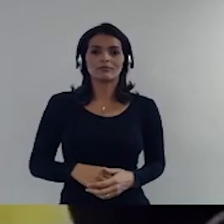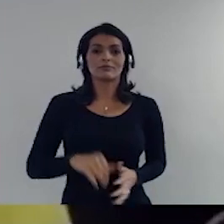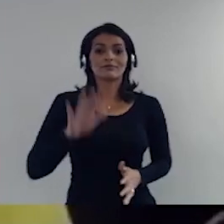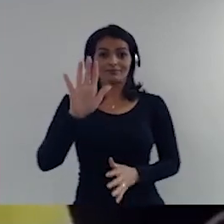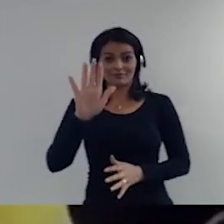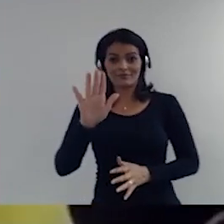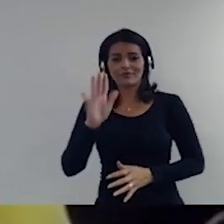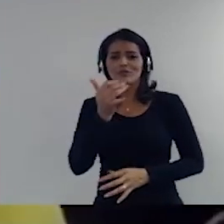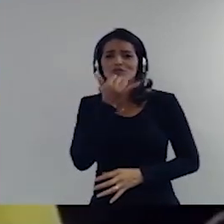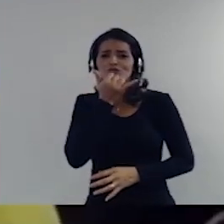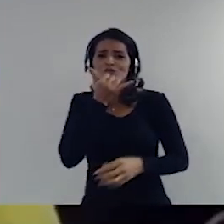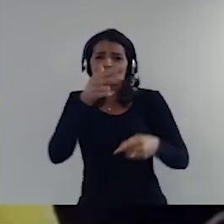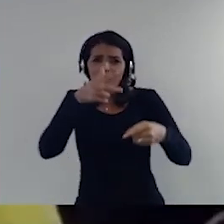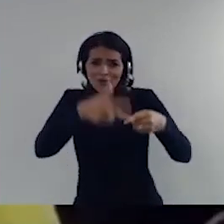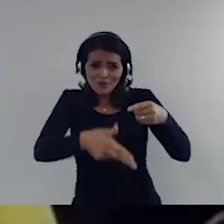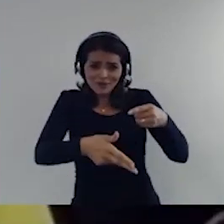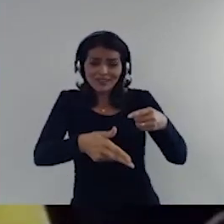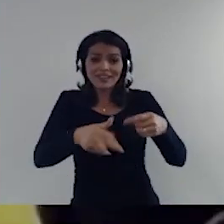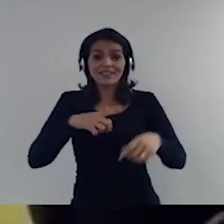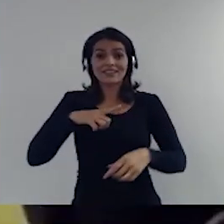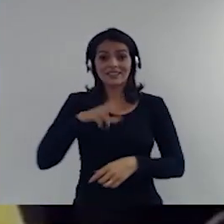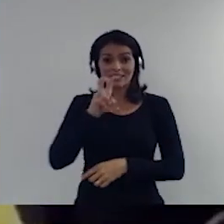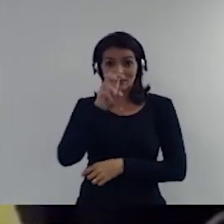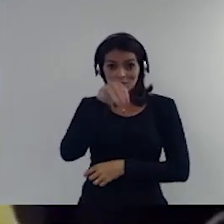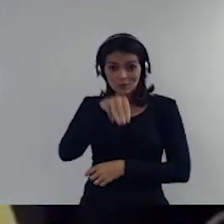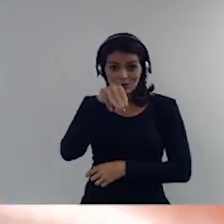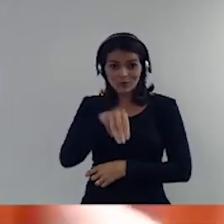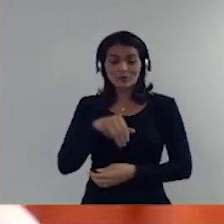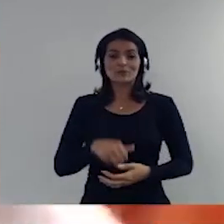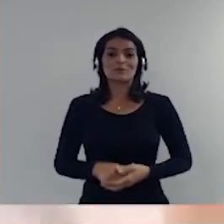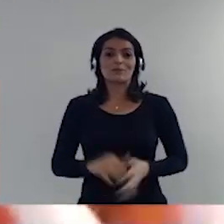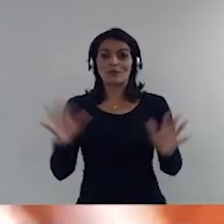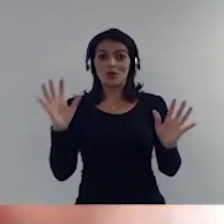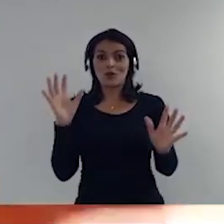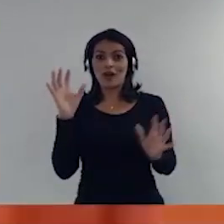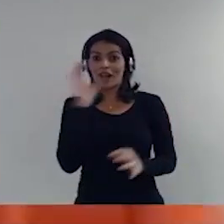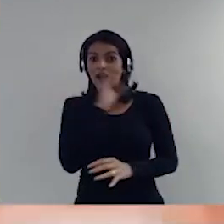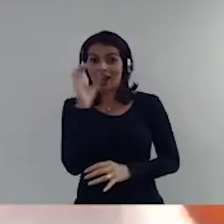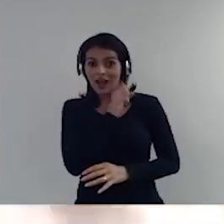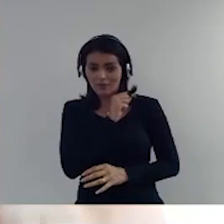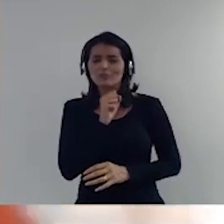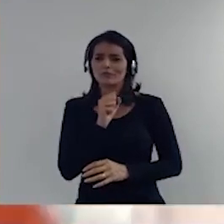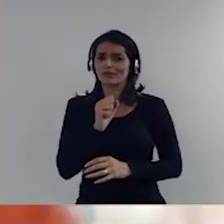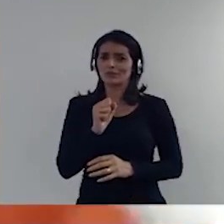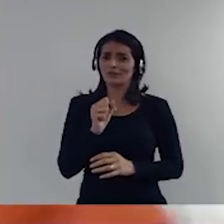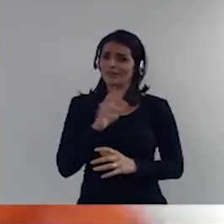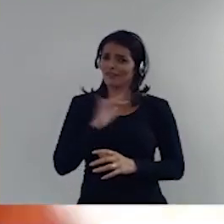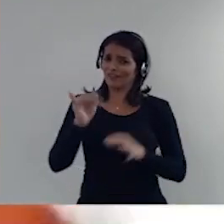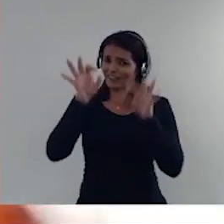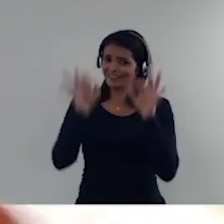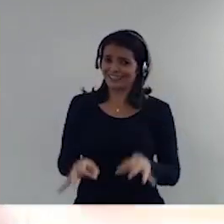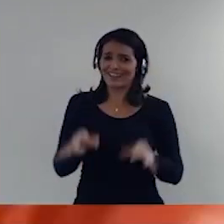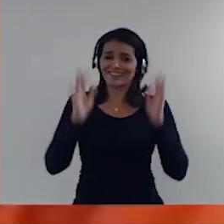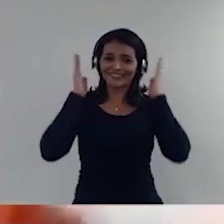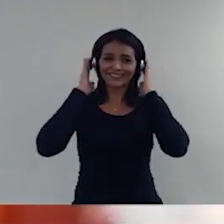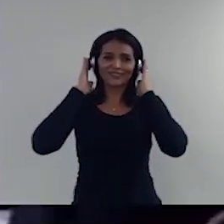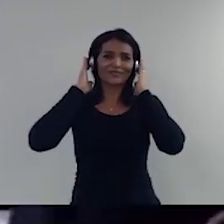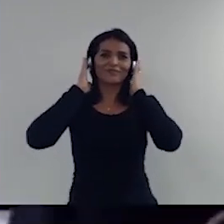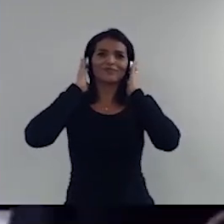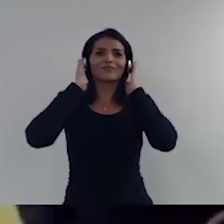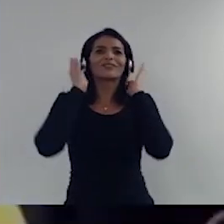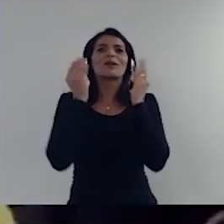gente... Desculpe interrompê-la. A gente tem 5 minutinhos. Eu vou correr, mas vai dar certo. Então, a base de